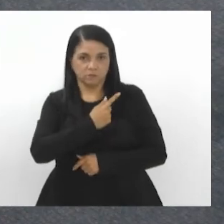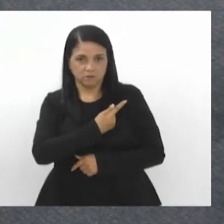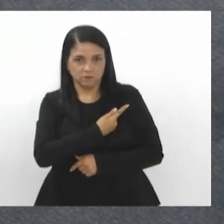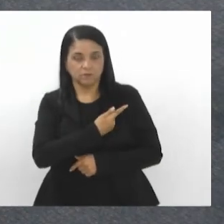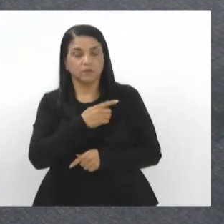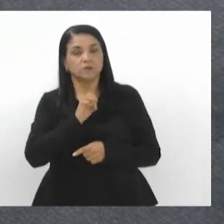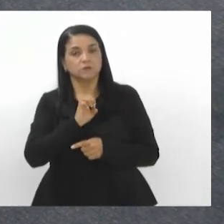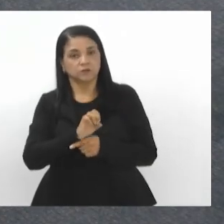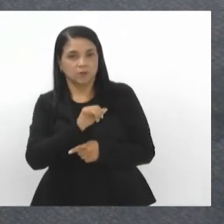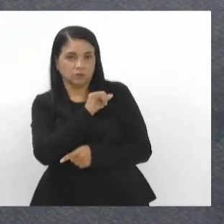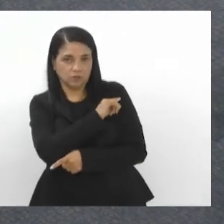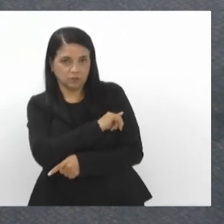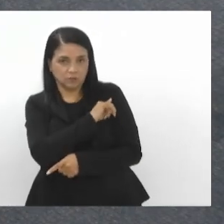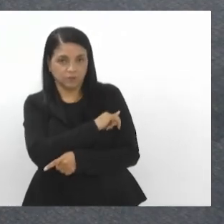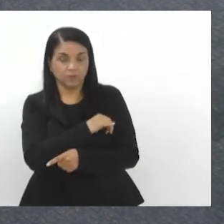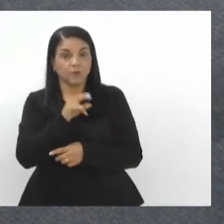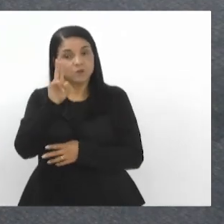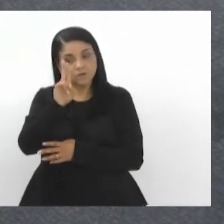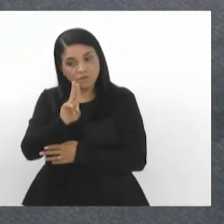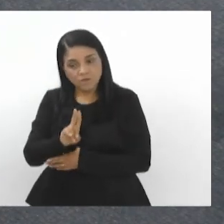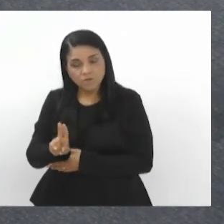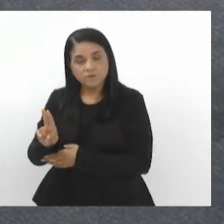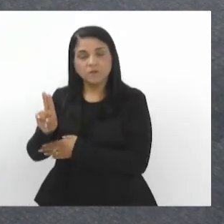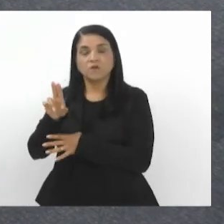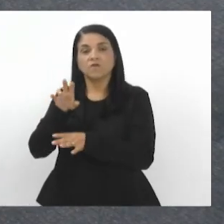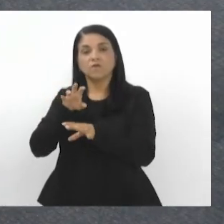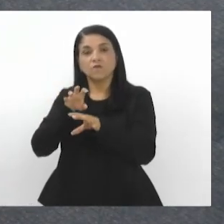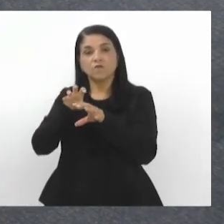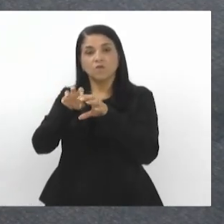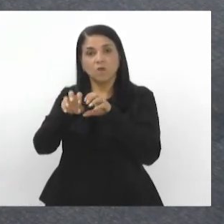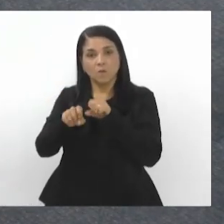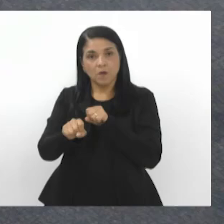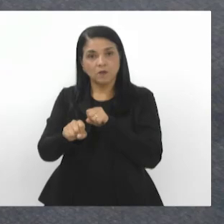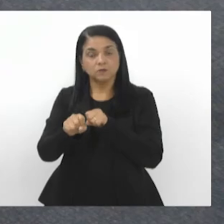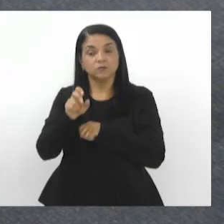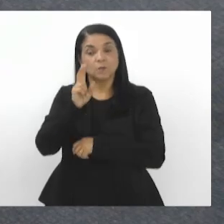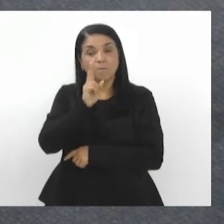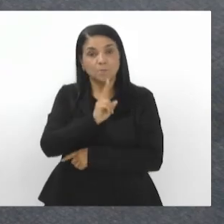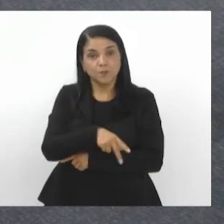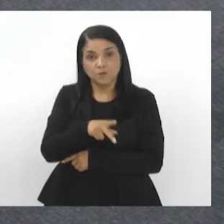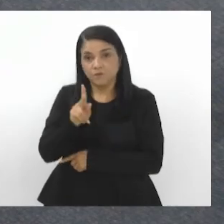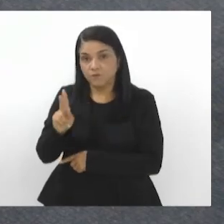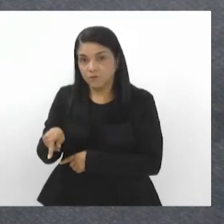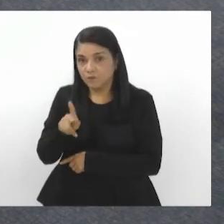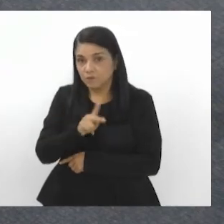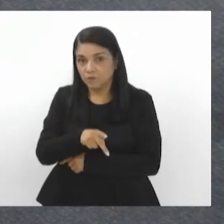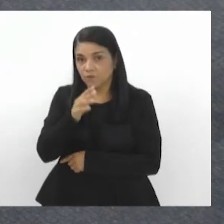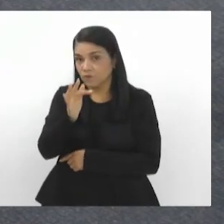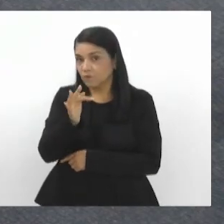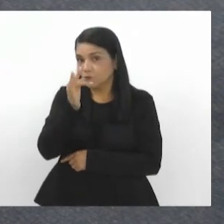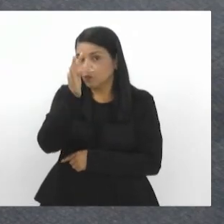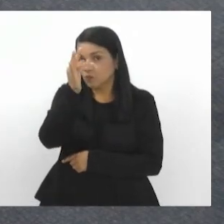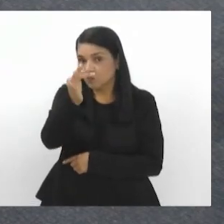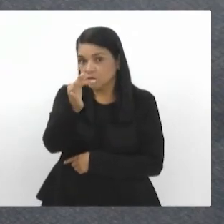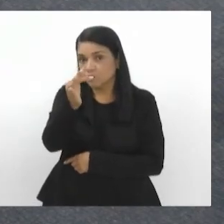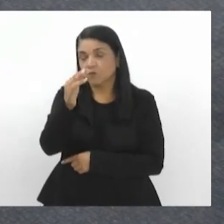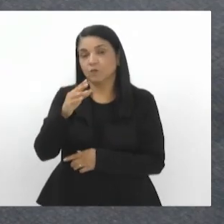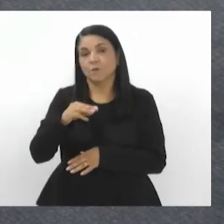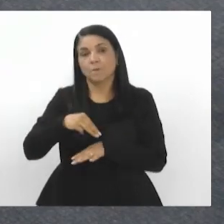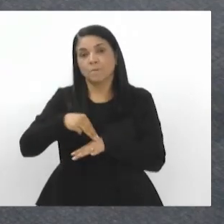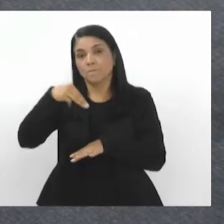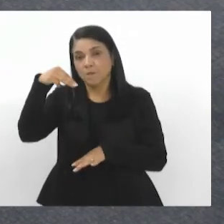de Janeiro. É uma universidade que está formando, na verdade, os professores, os futuros professores,